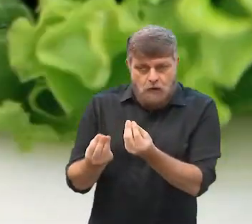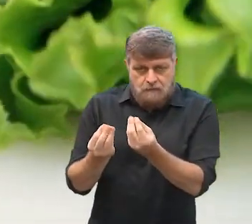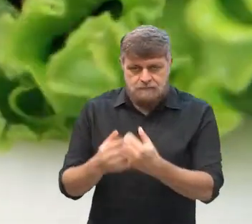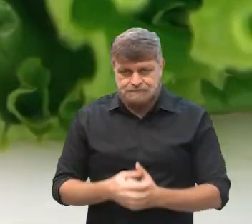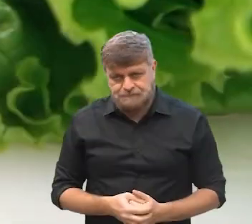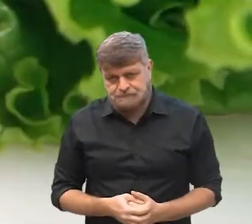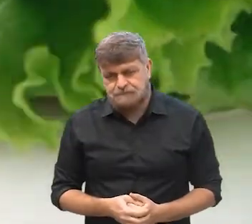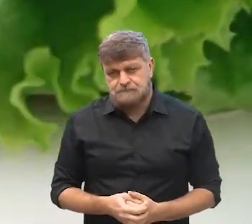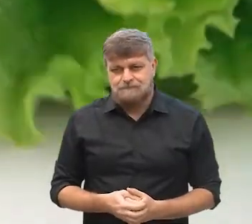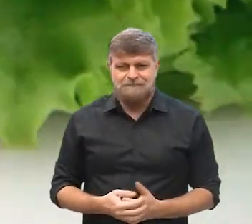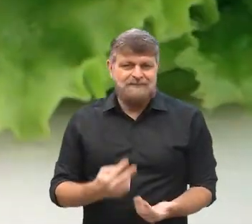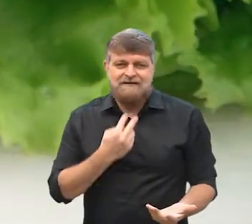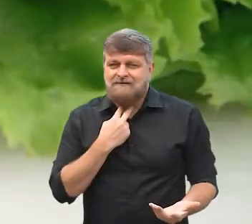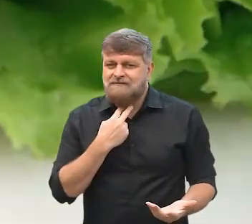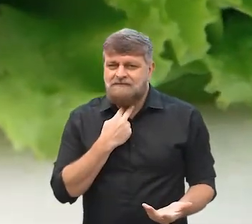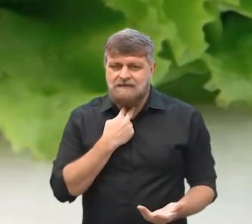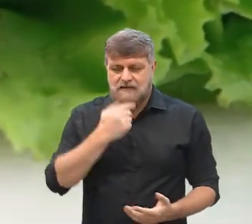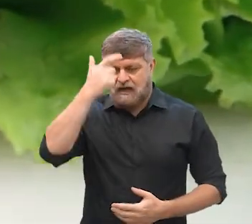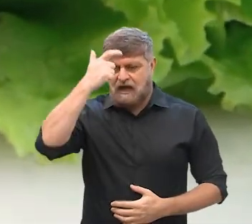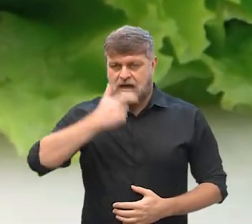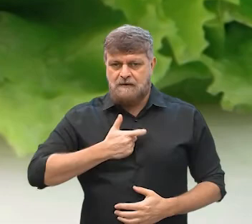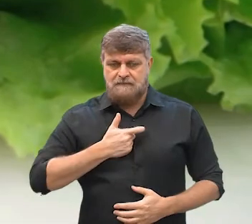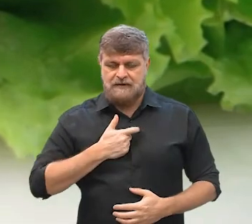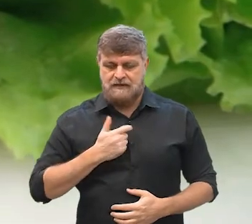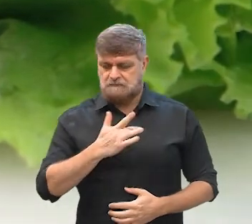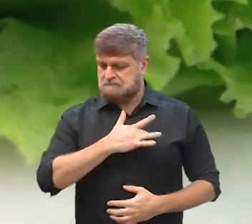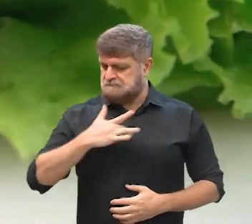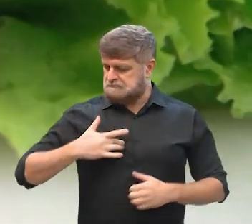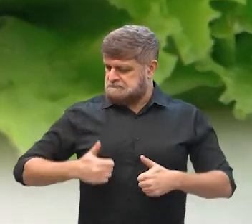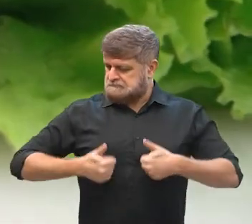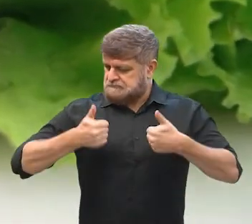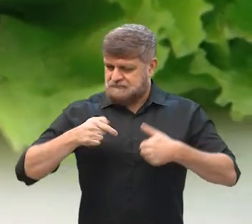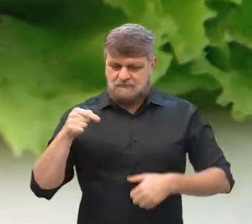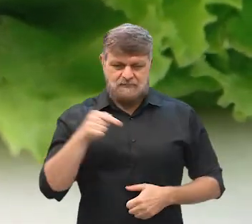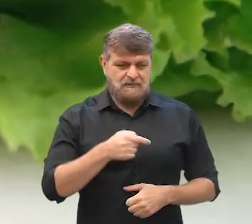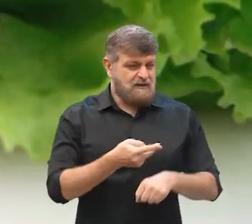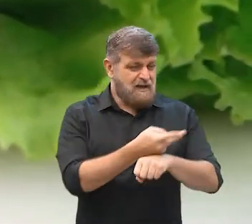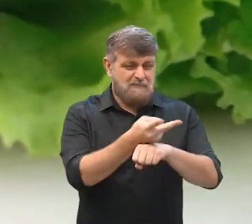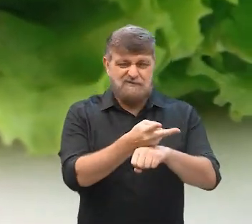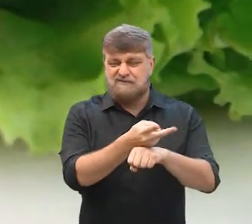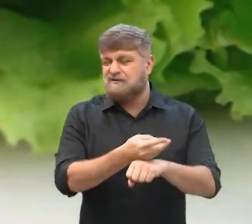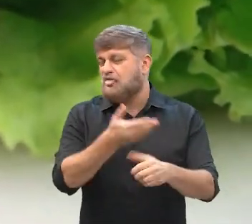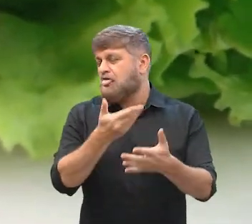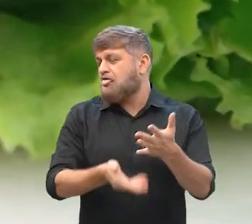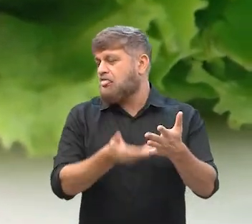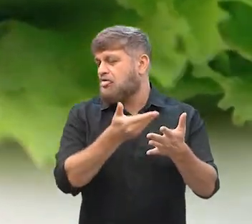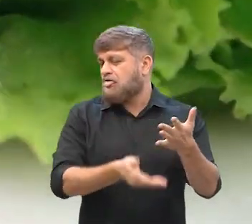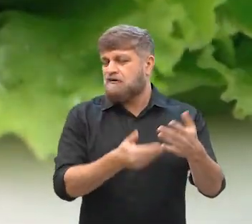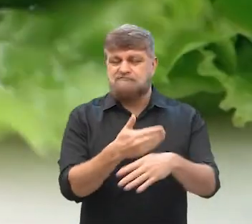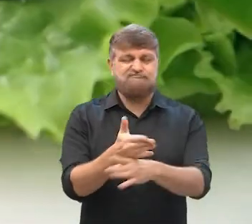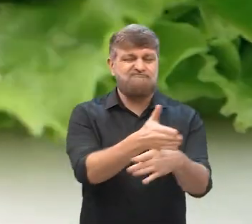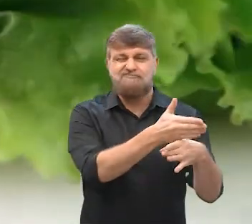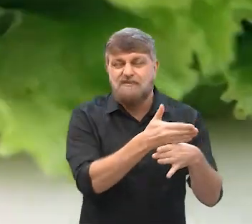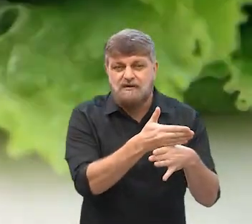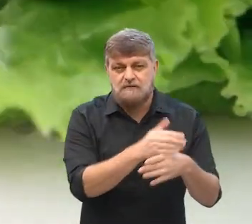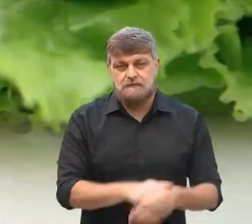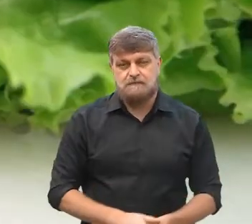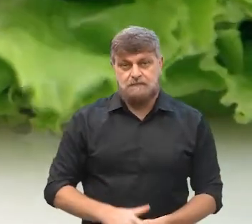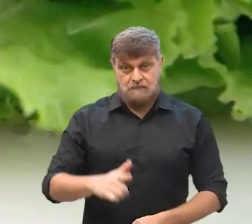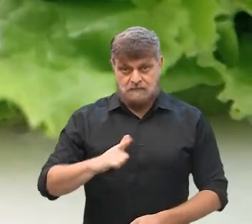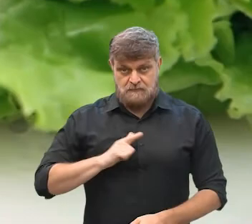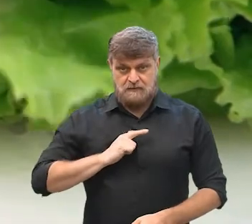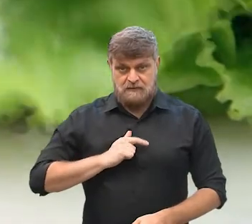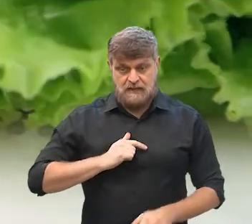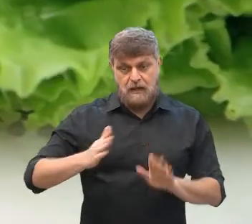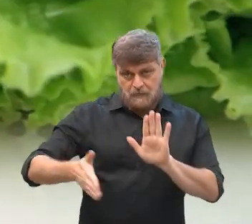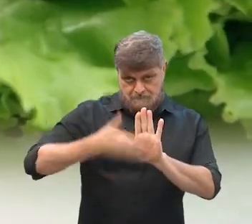Então, às vezes, não adianta eu servir um produto saudável para um cliente que não procura essa alimentação. Então, apesar de ser uma